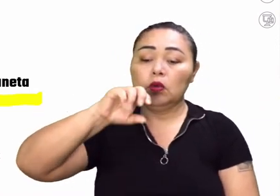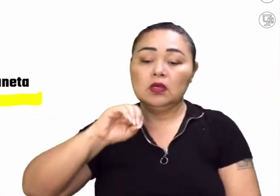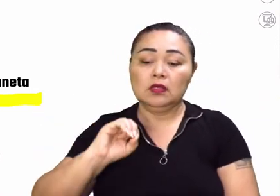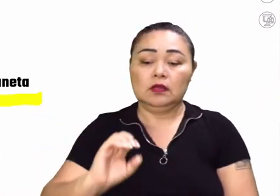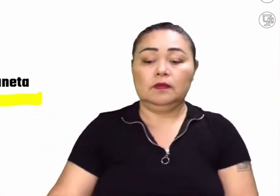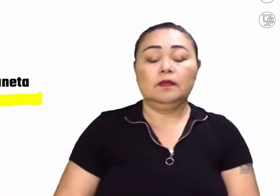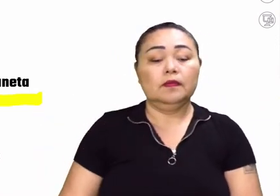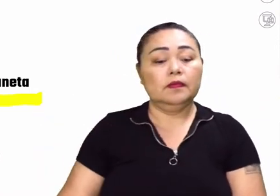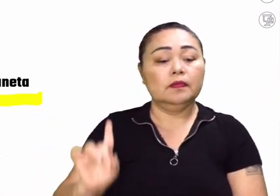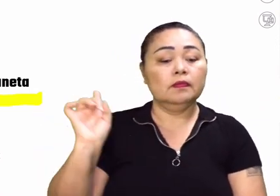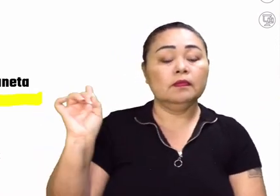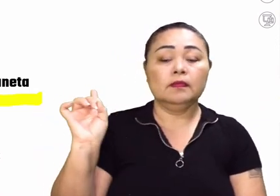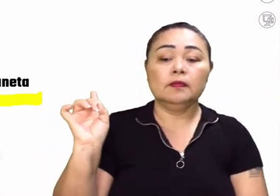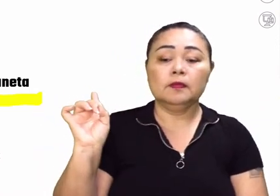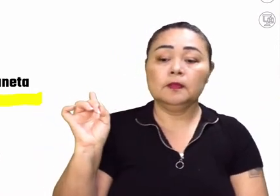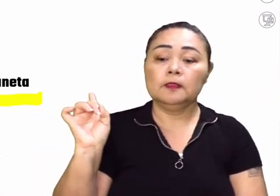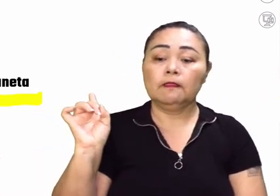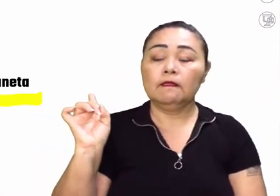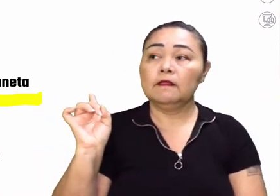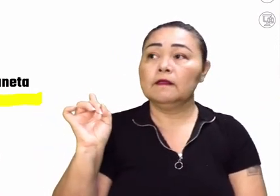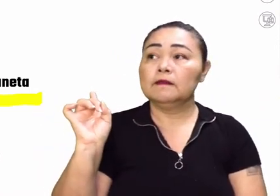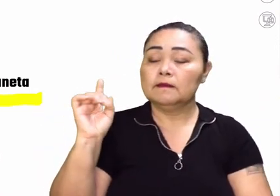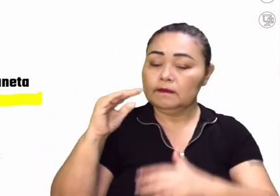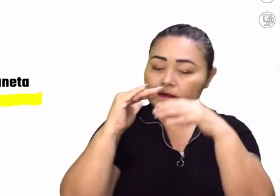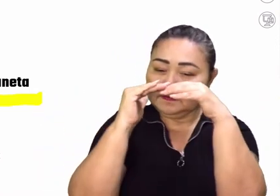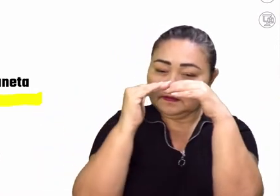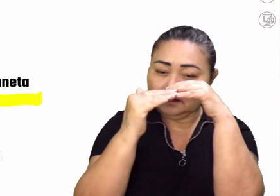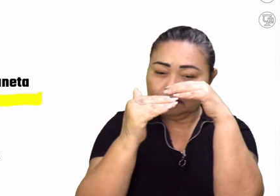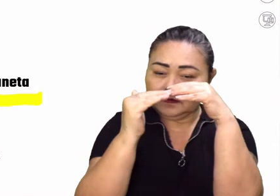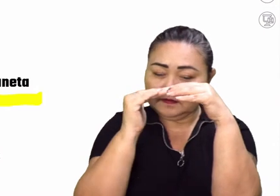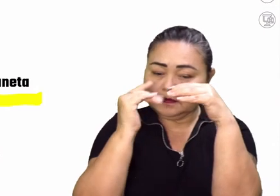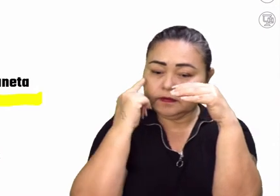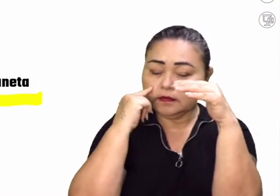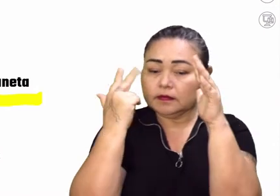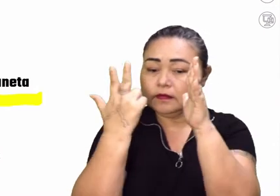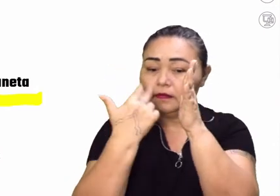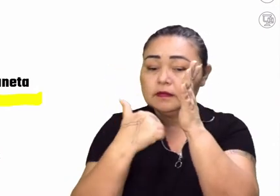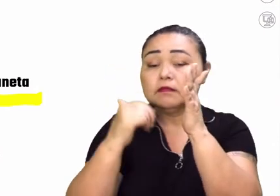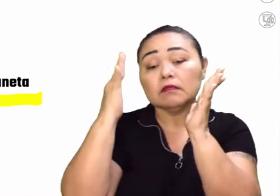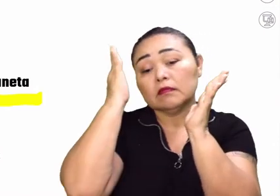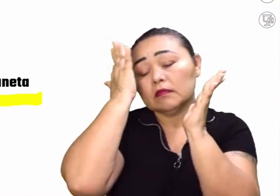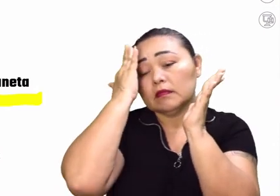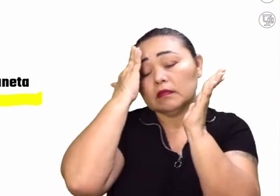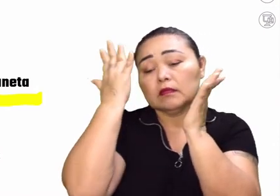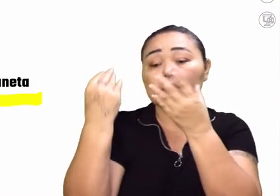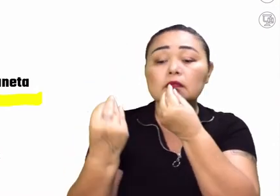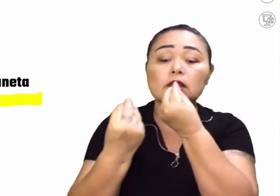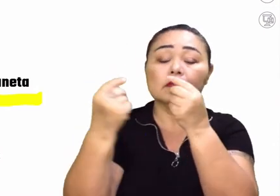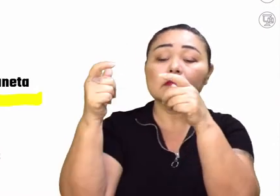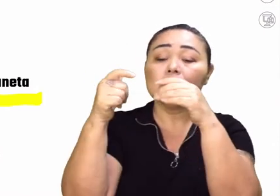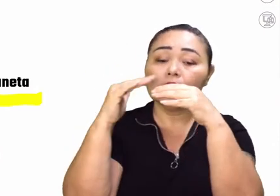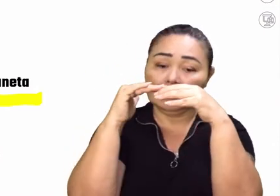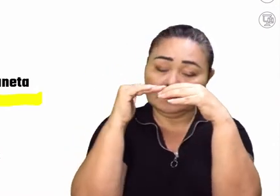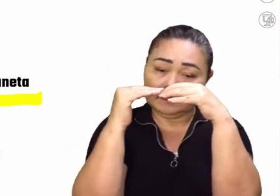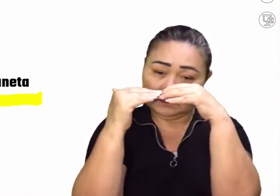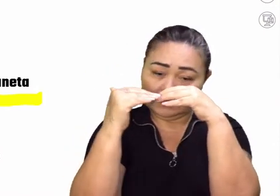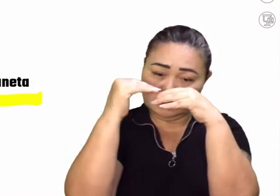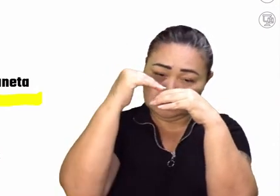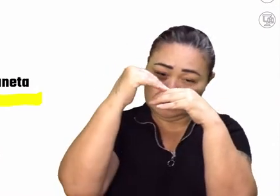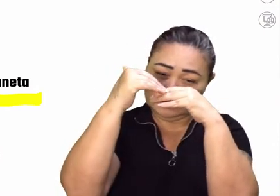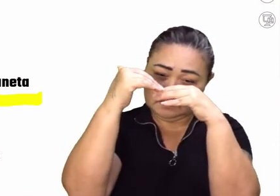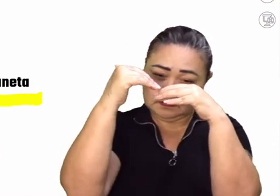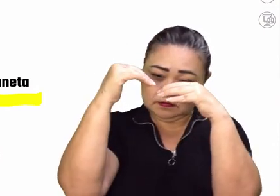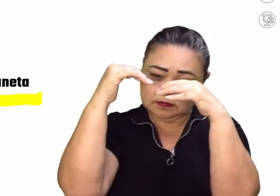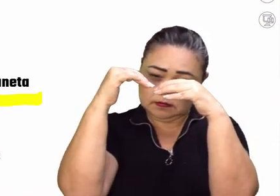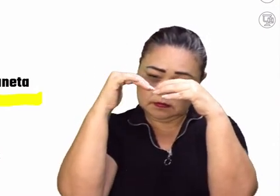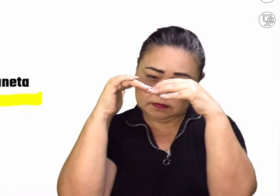e aqui esse esse pequeno esboço desse mapa a gente para ter noção de onde nós estamos até